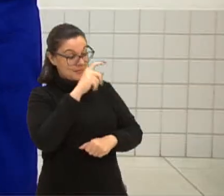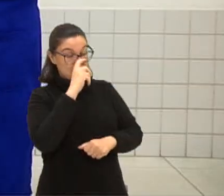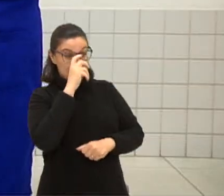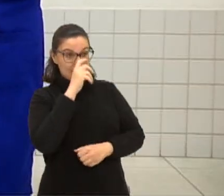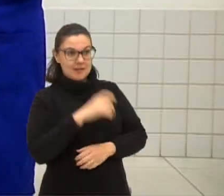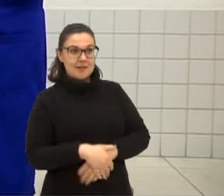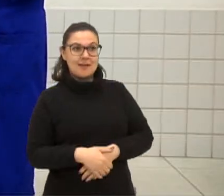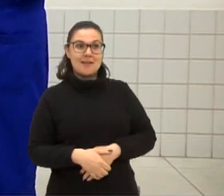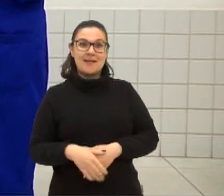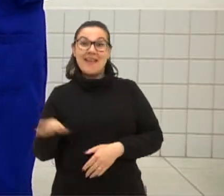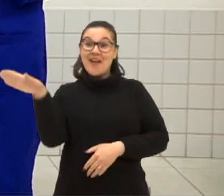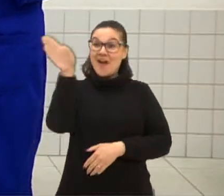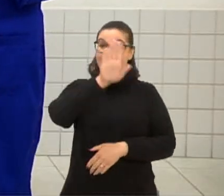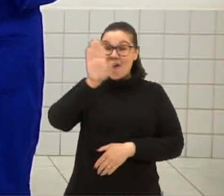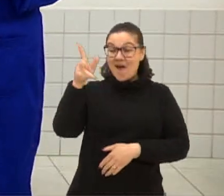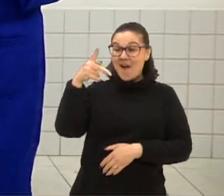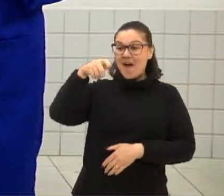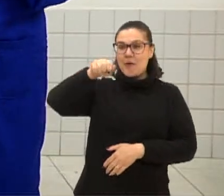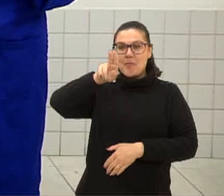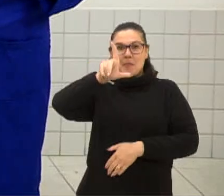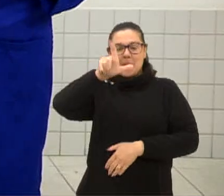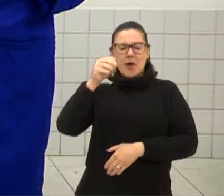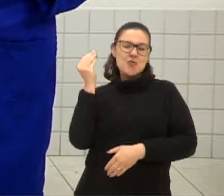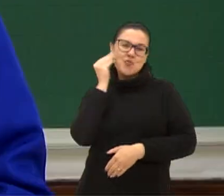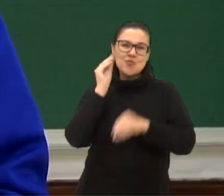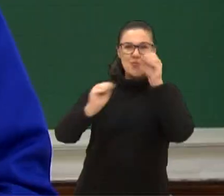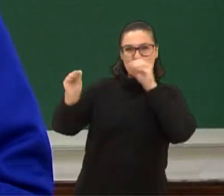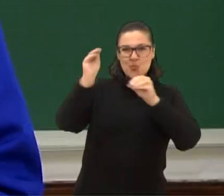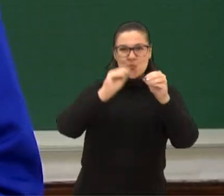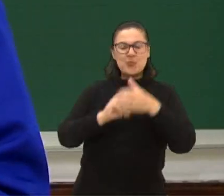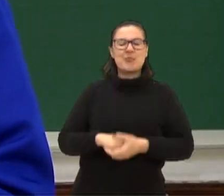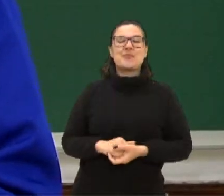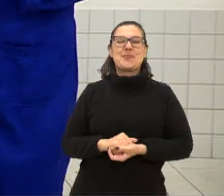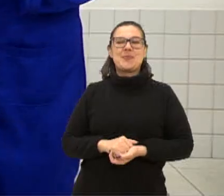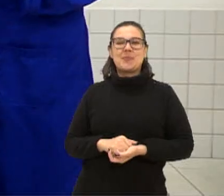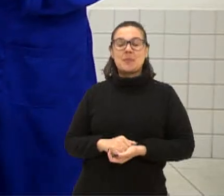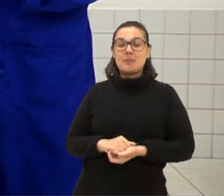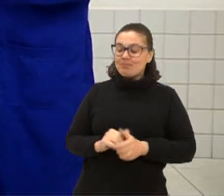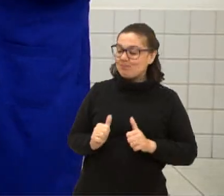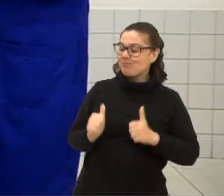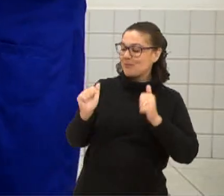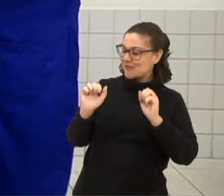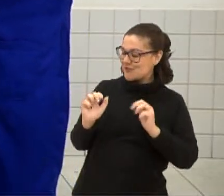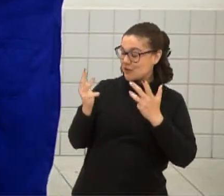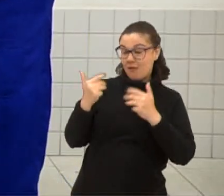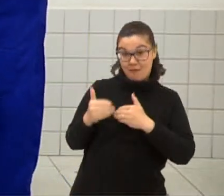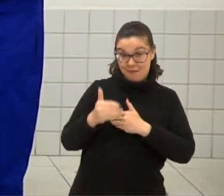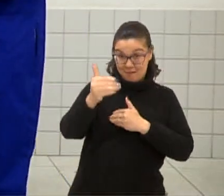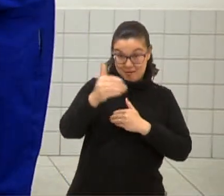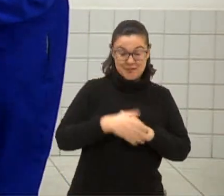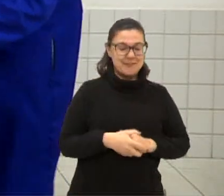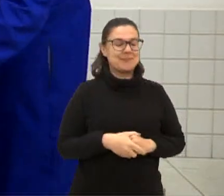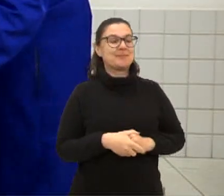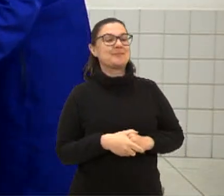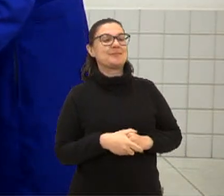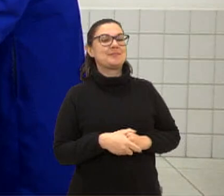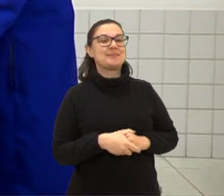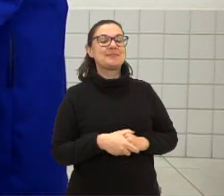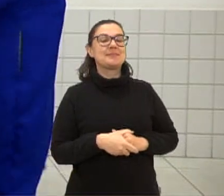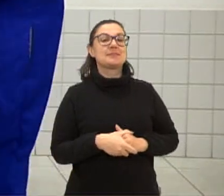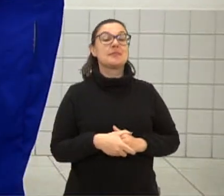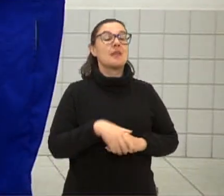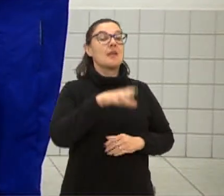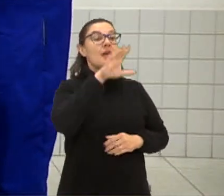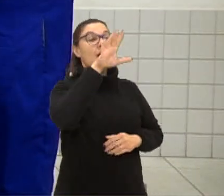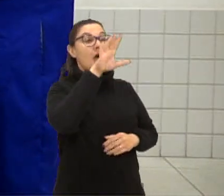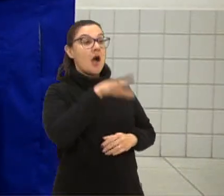Ai, Paula, minha amiga. Beijo, Paulinha. Show de bola. Vamos adiante, Rutineia? Vamos. Vamos lá.